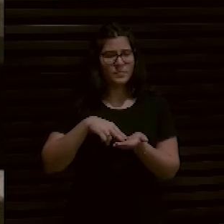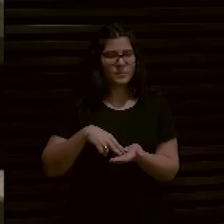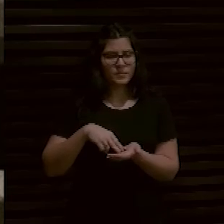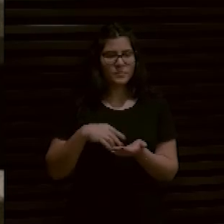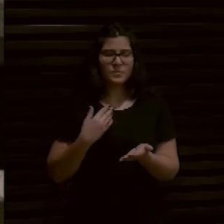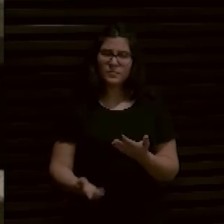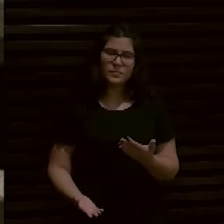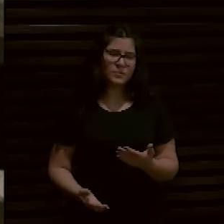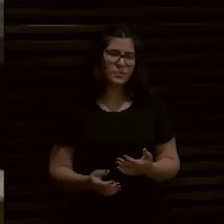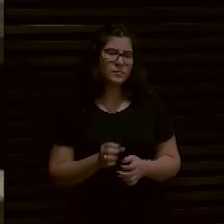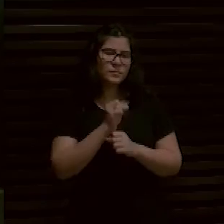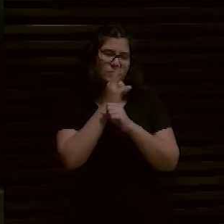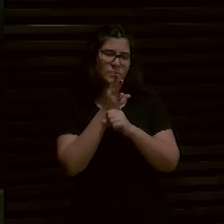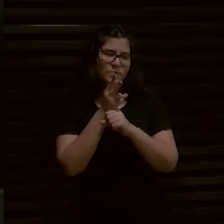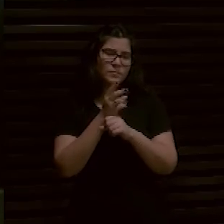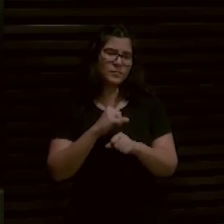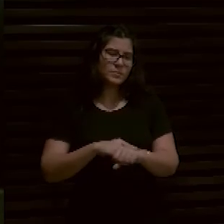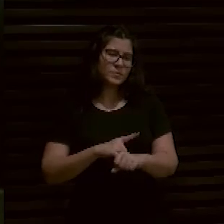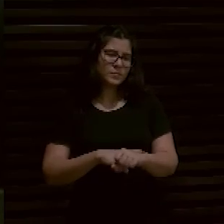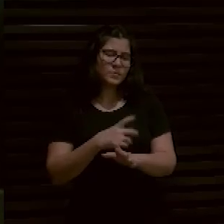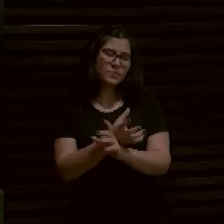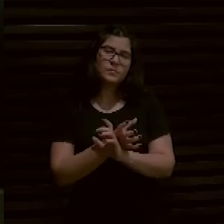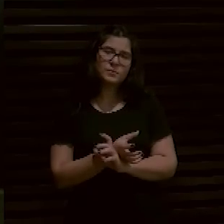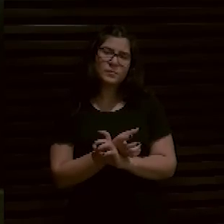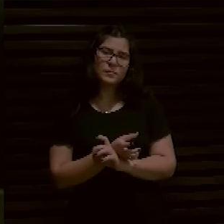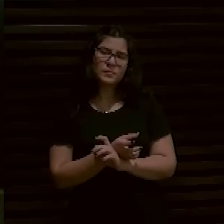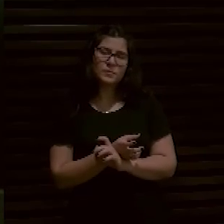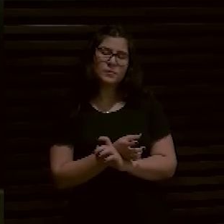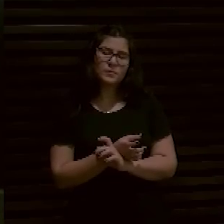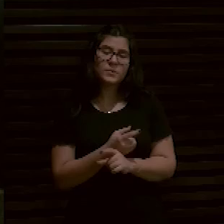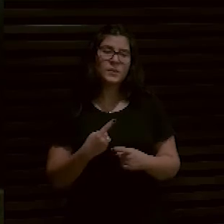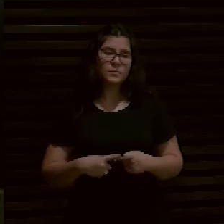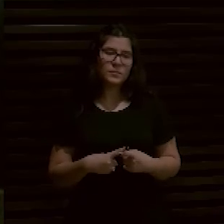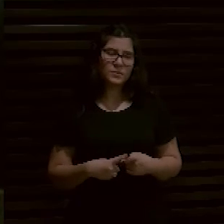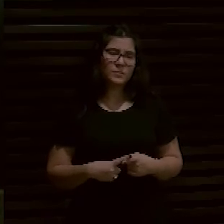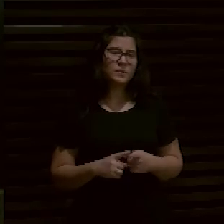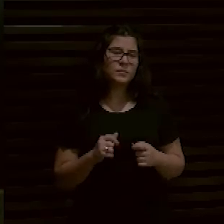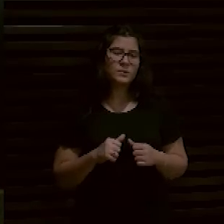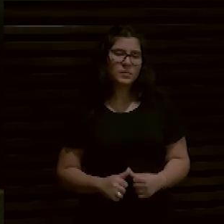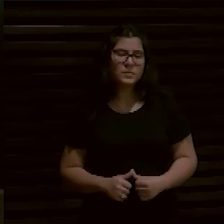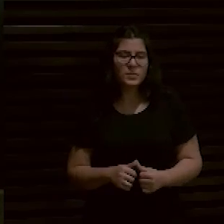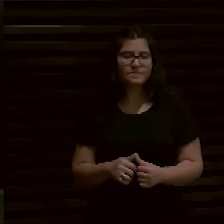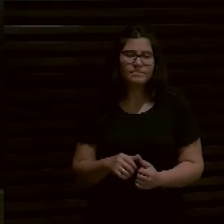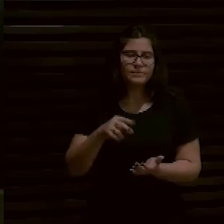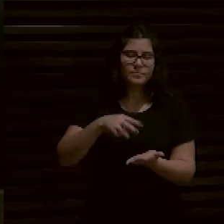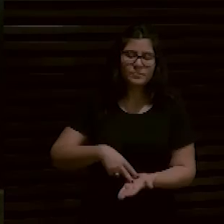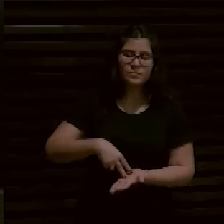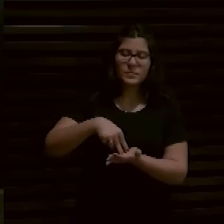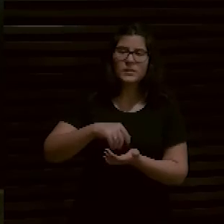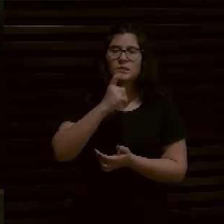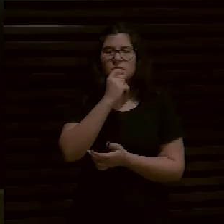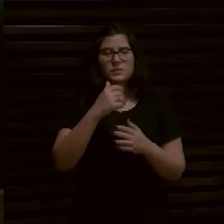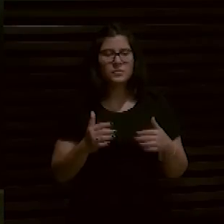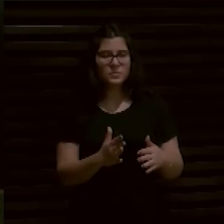nem nos tempos de seca, uma vez que, e tão somente porque, está alicerçado às